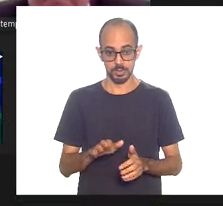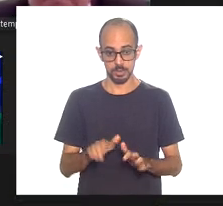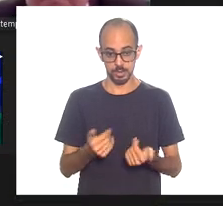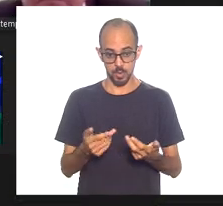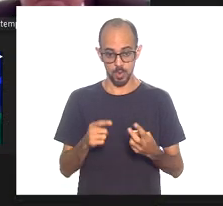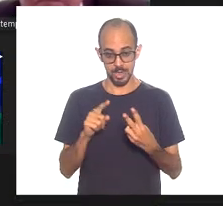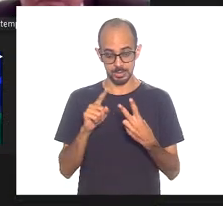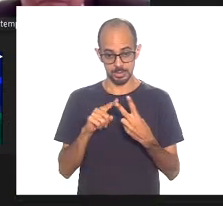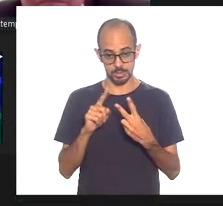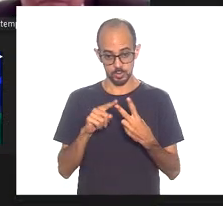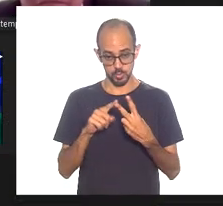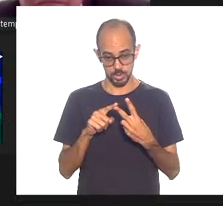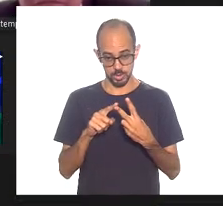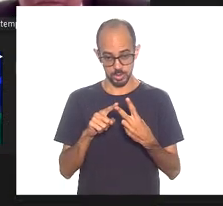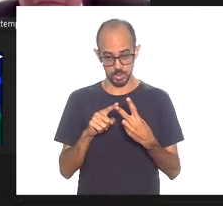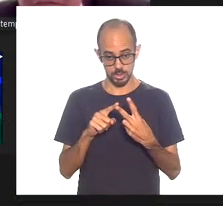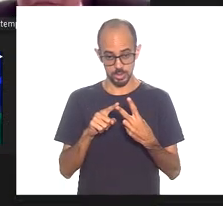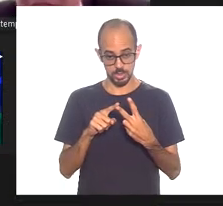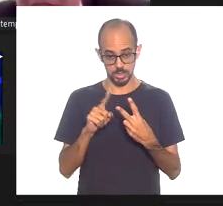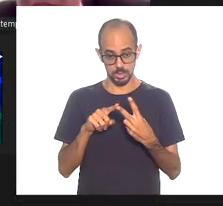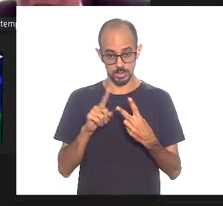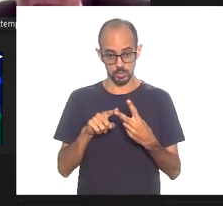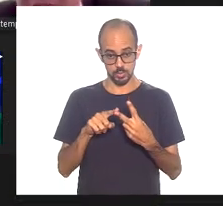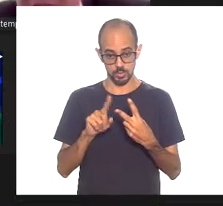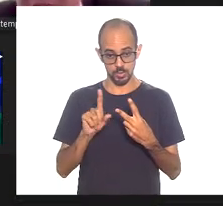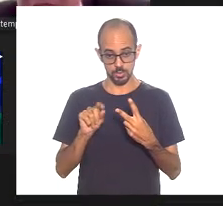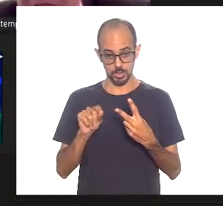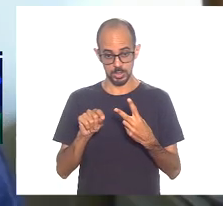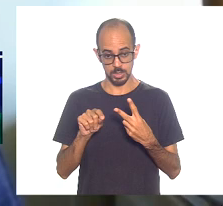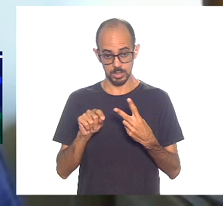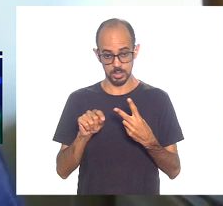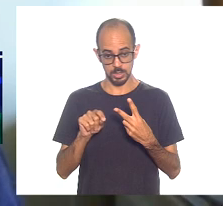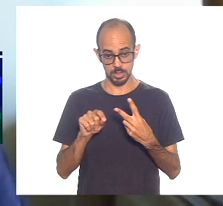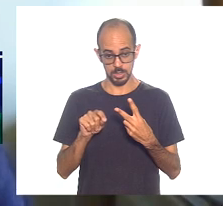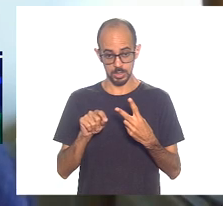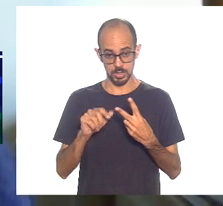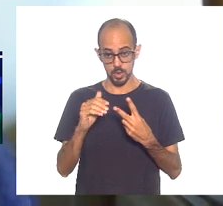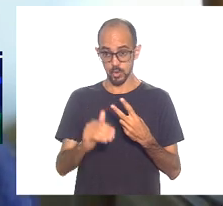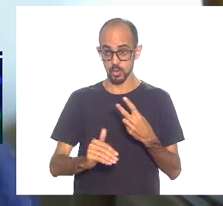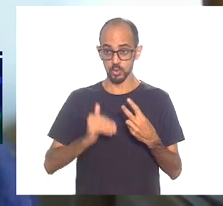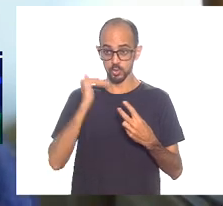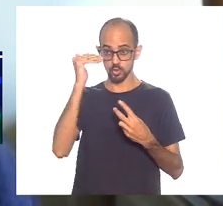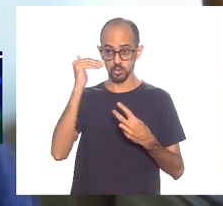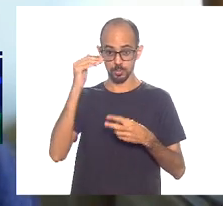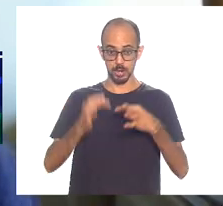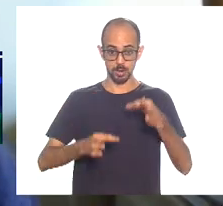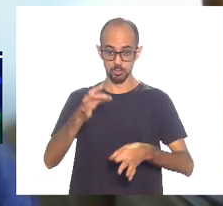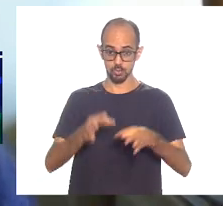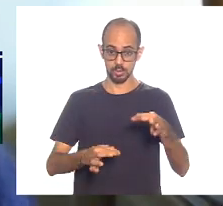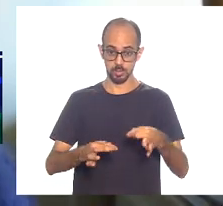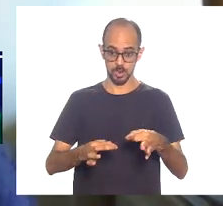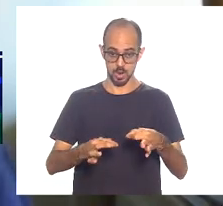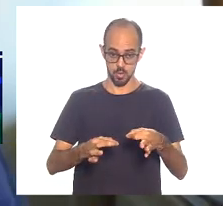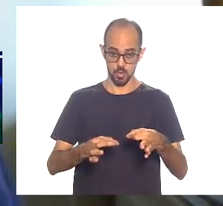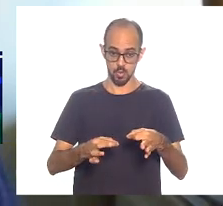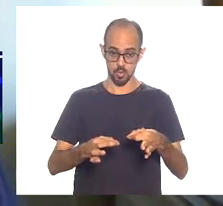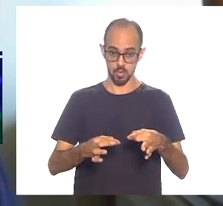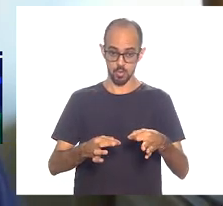segunda Questão de Honra é o que o Supremo tem decidido